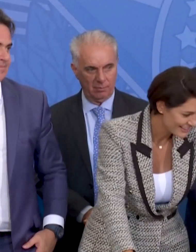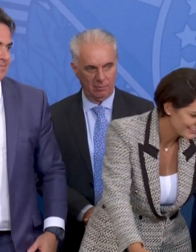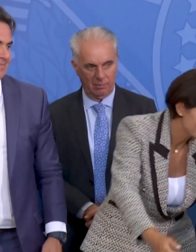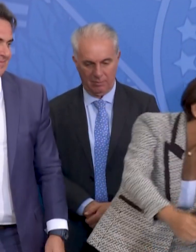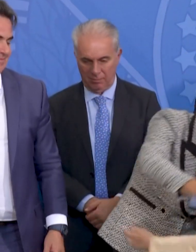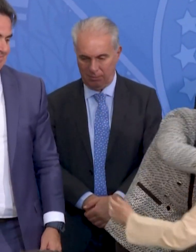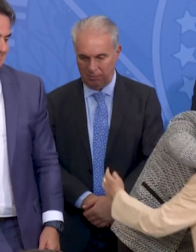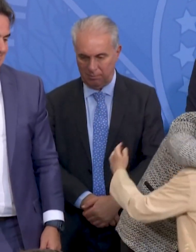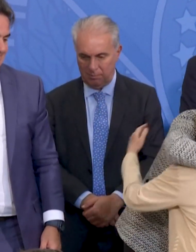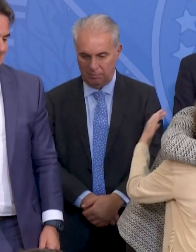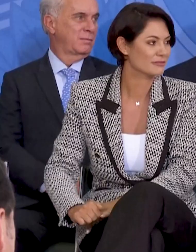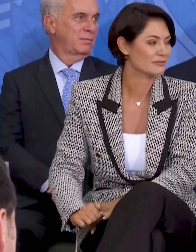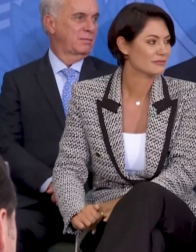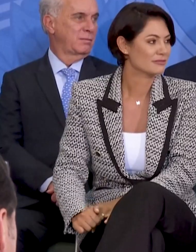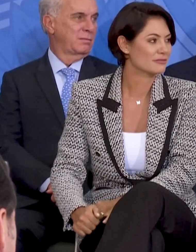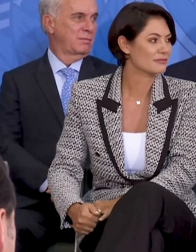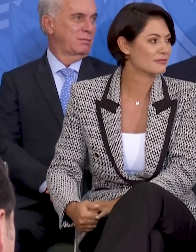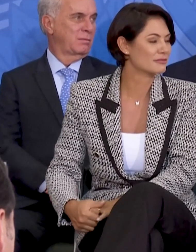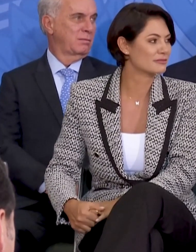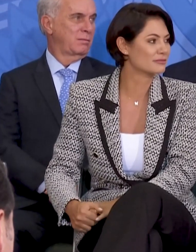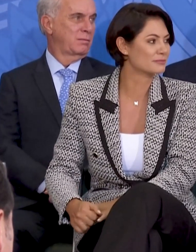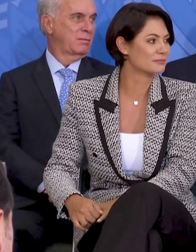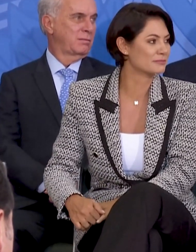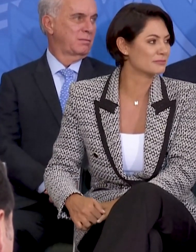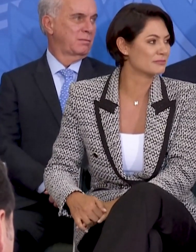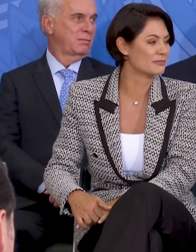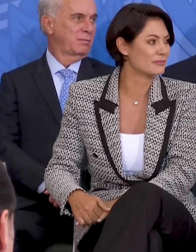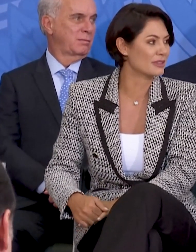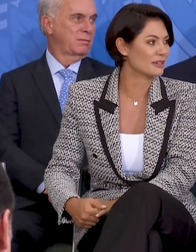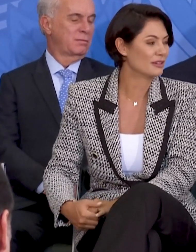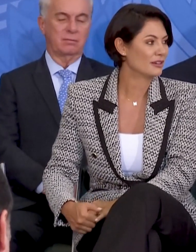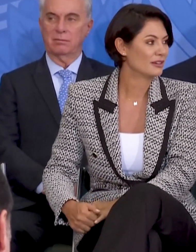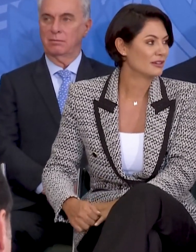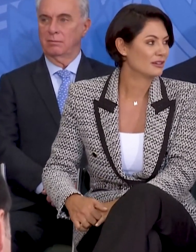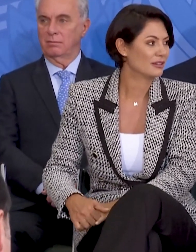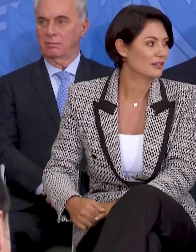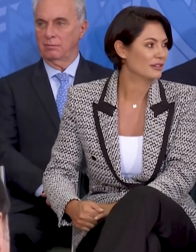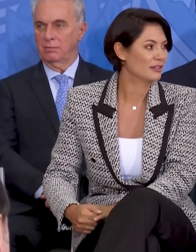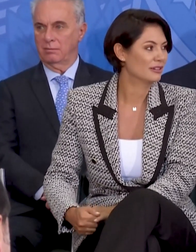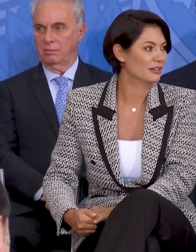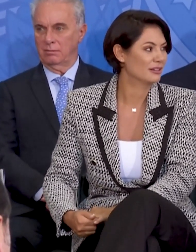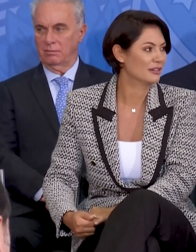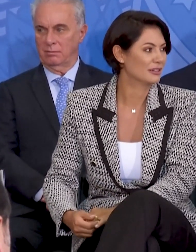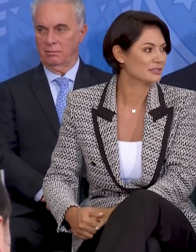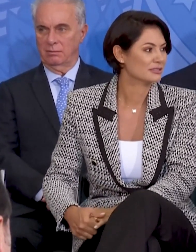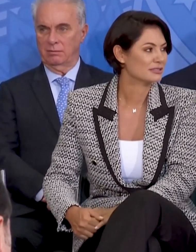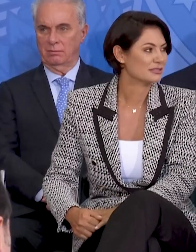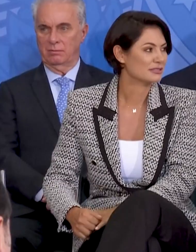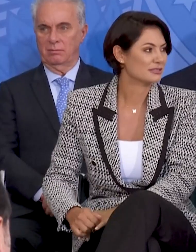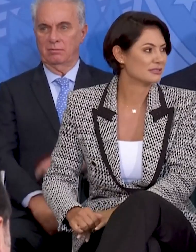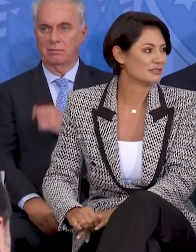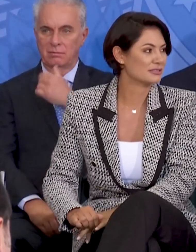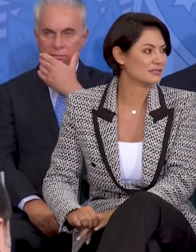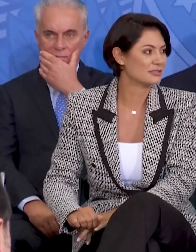integrantes do STF, foram encontradas fake news sobre urnas, pesquisas eleitorais, junto à mensagem "Repasse ao